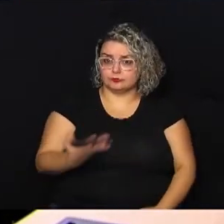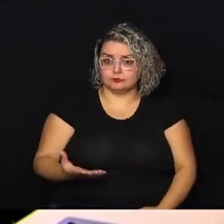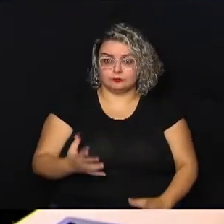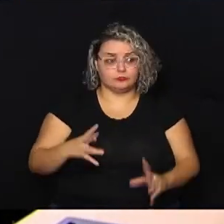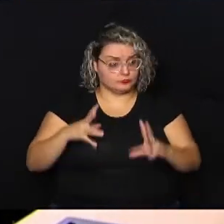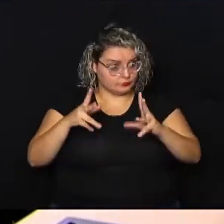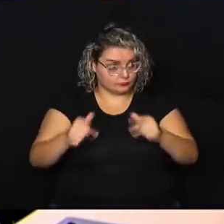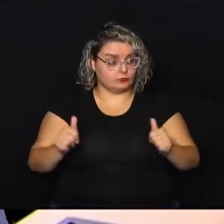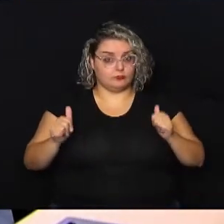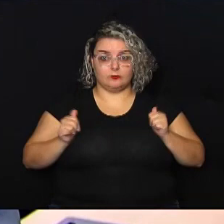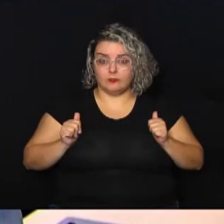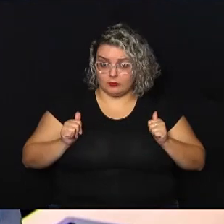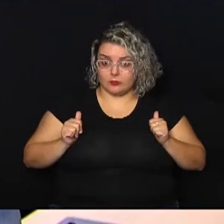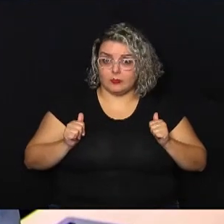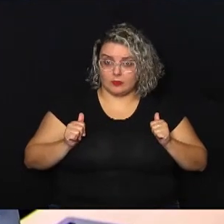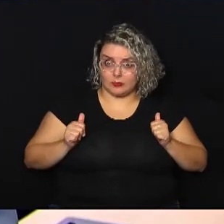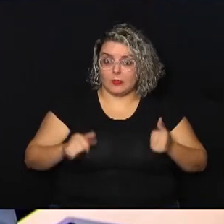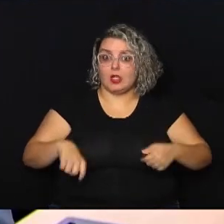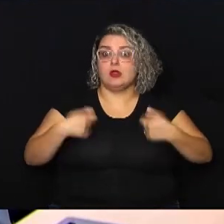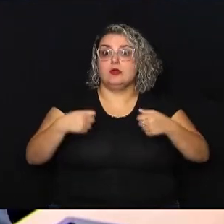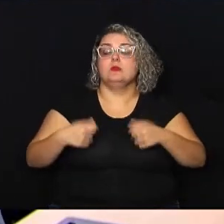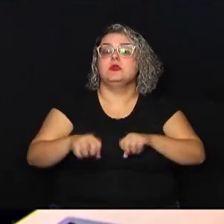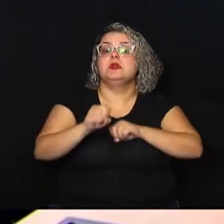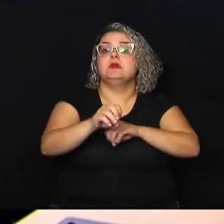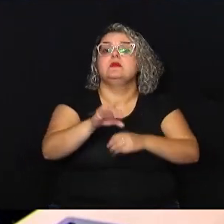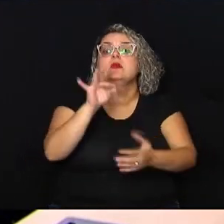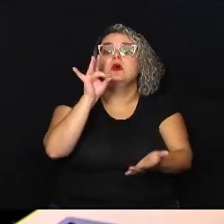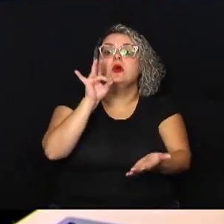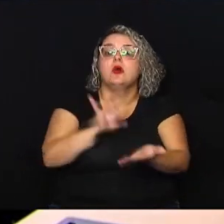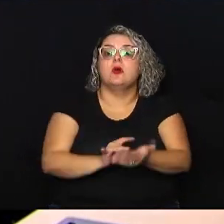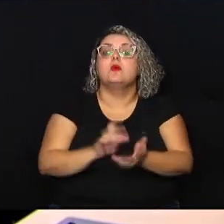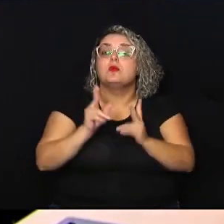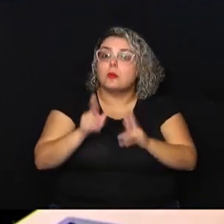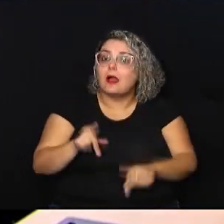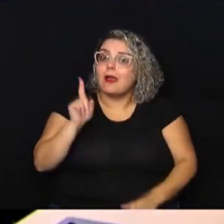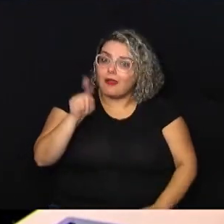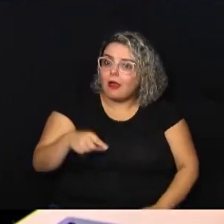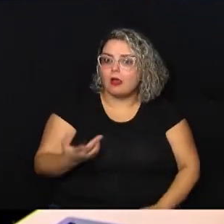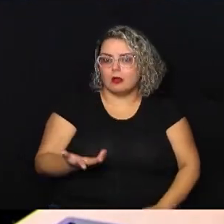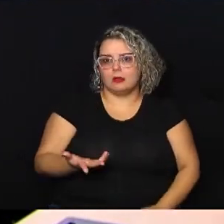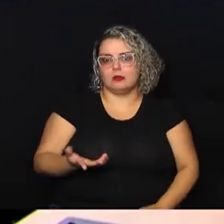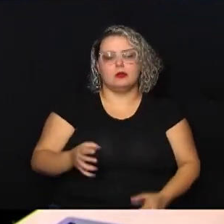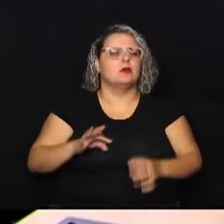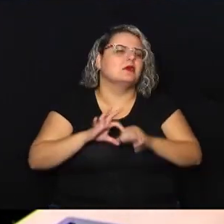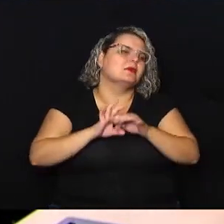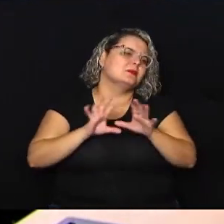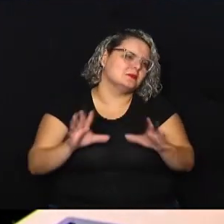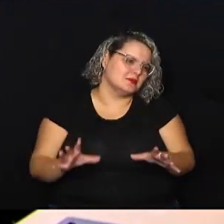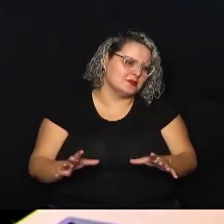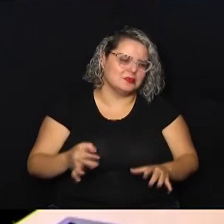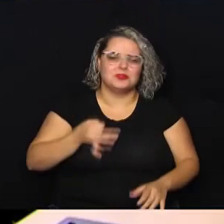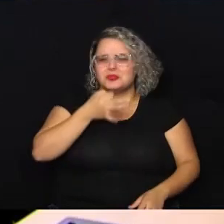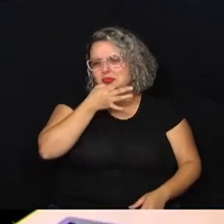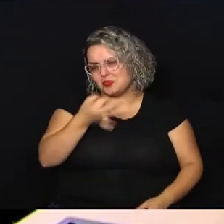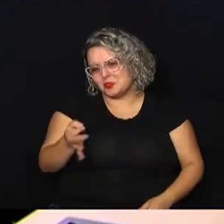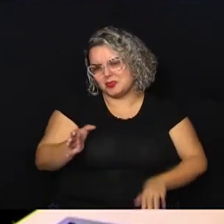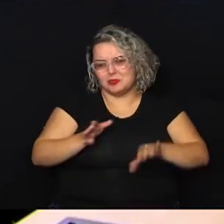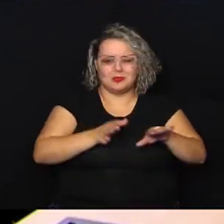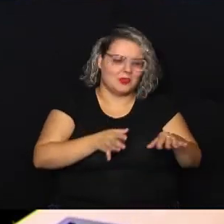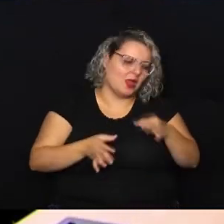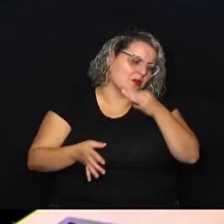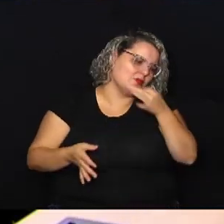totalmente imparcial. Ele tem que passar a verdade como ela é e deixar a posição ou de um lado ou de